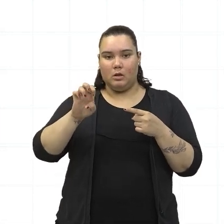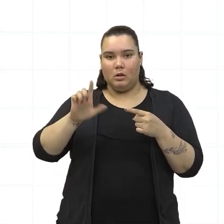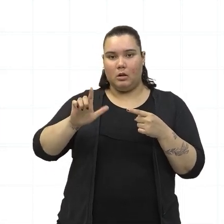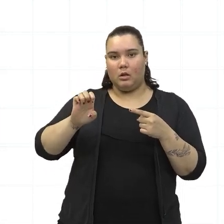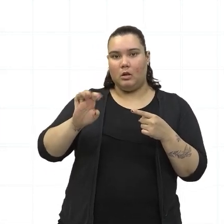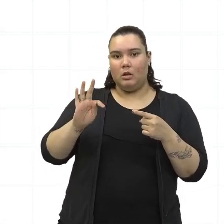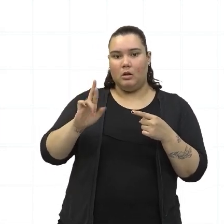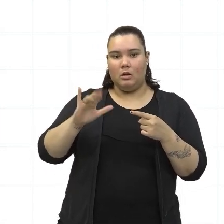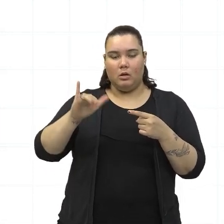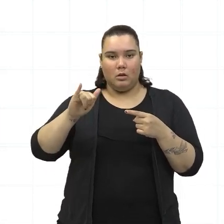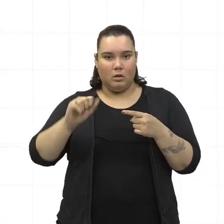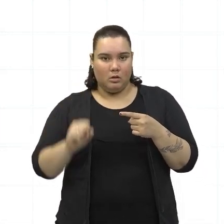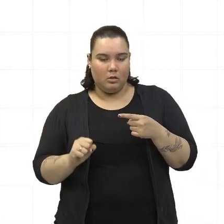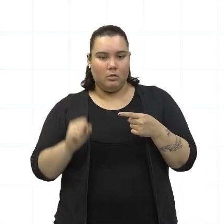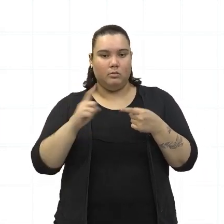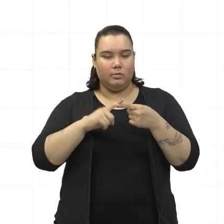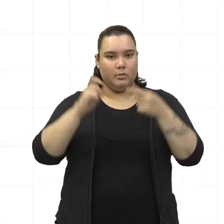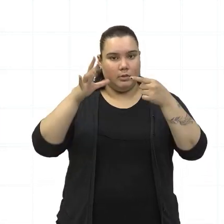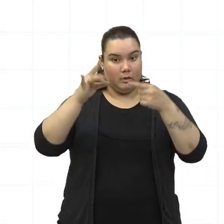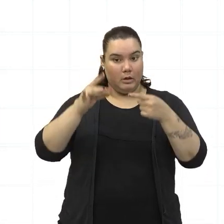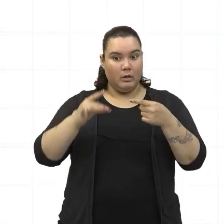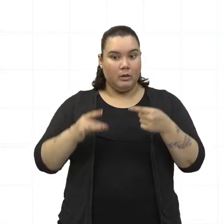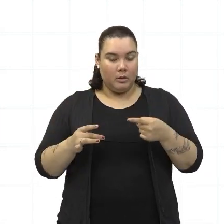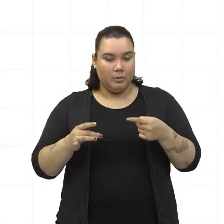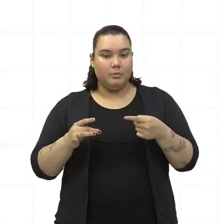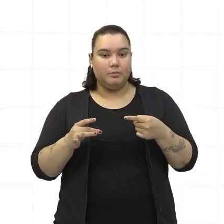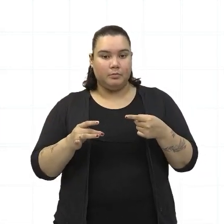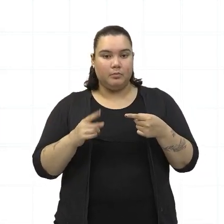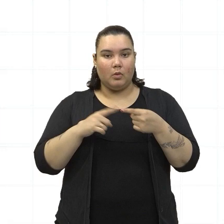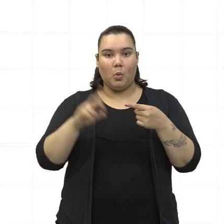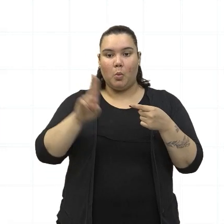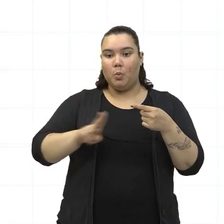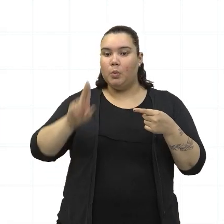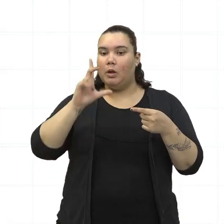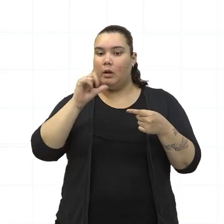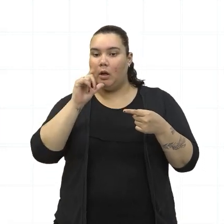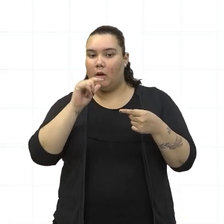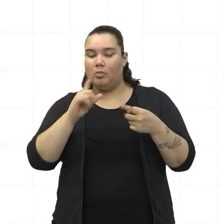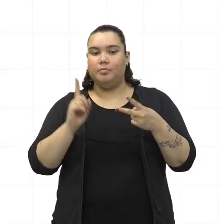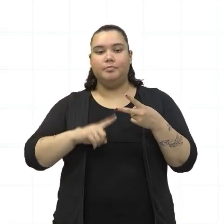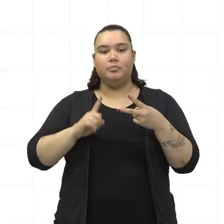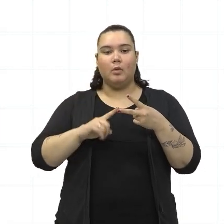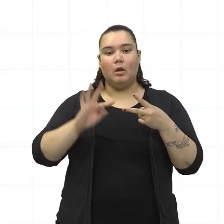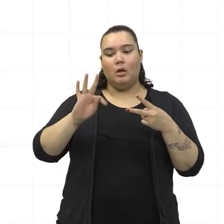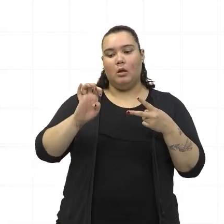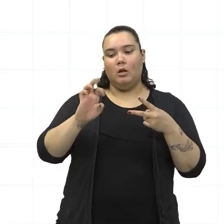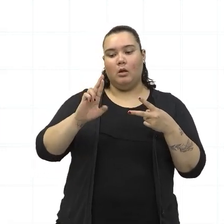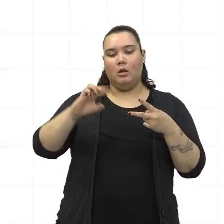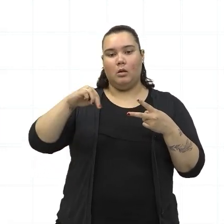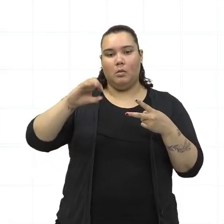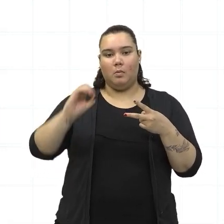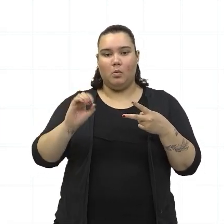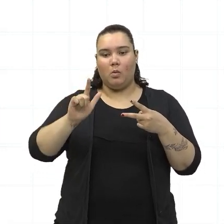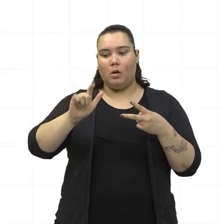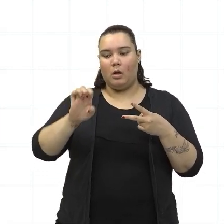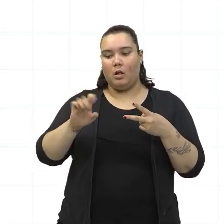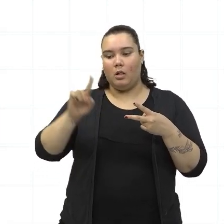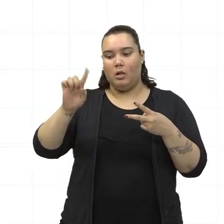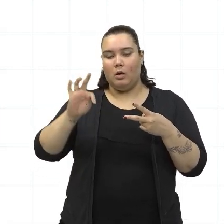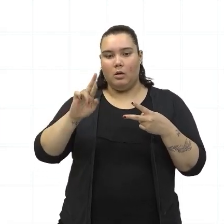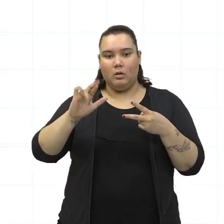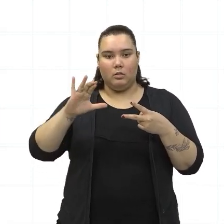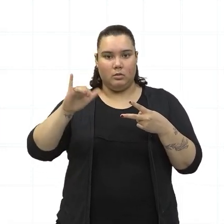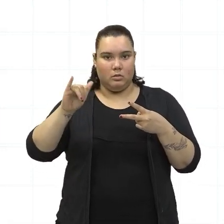viu em imagens, a gente ainda vai falar mais sobre elas, que utiliza ali a água, as usinas termoelétricas,